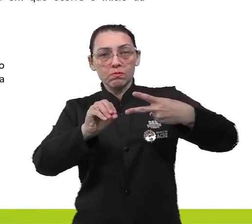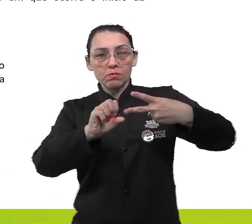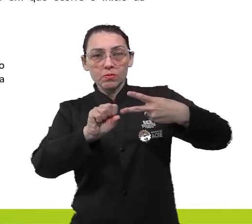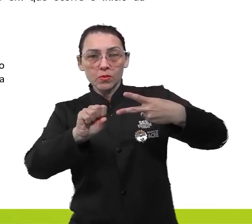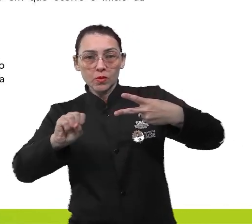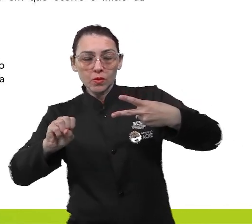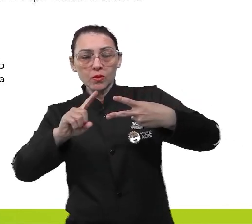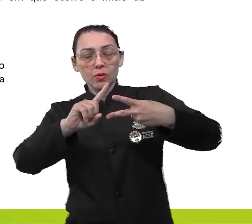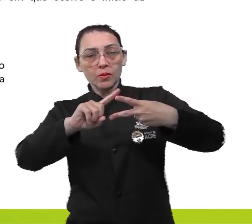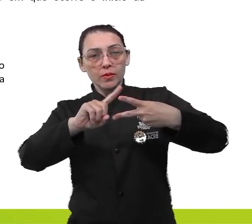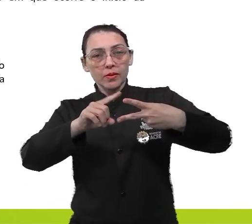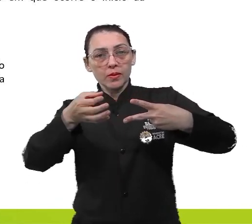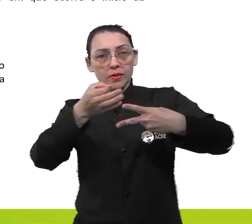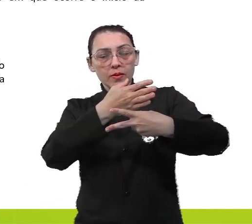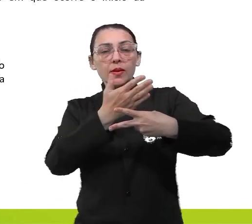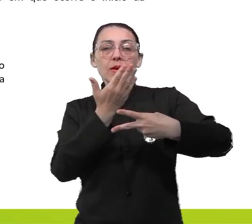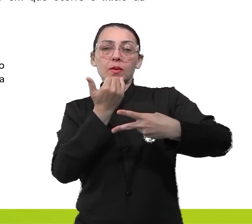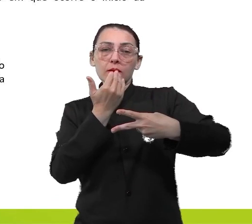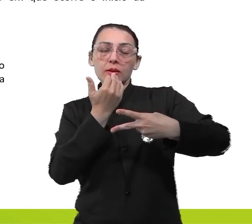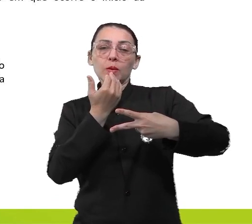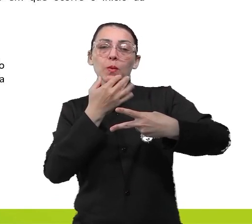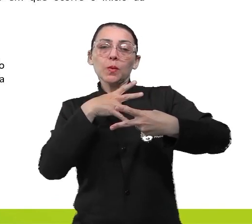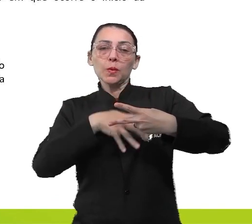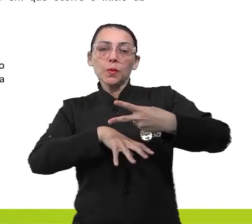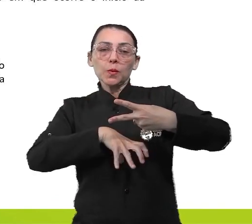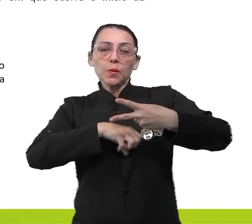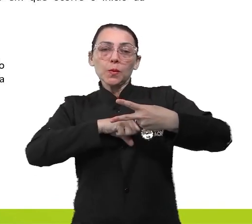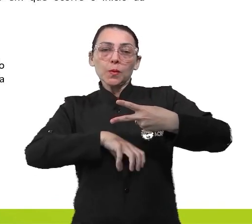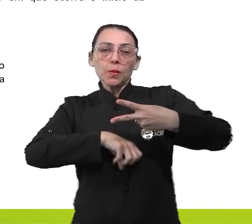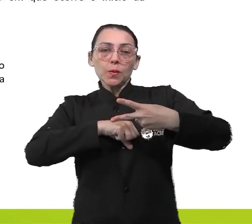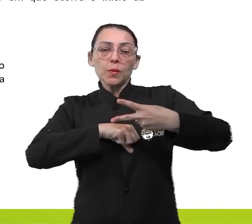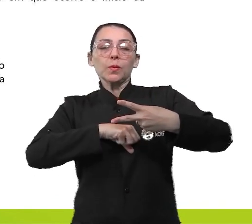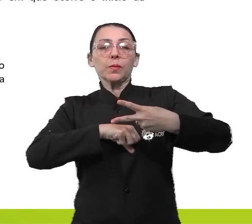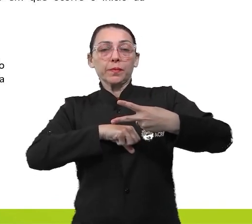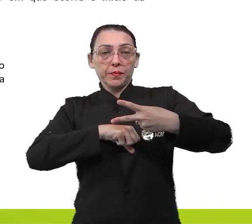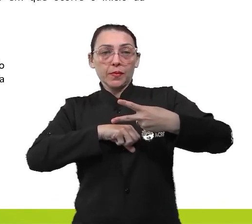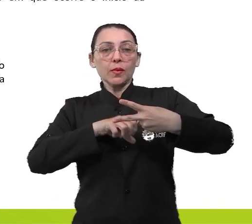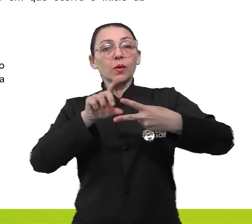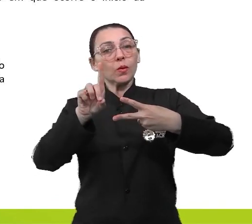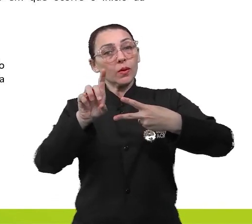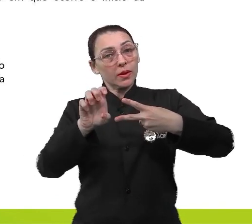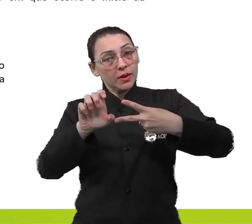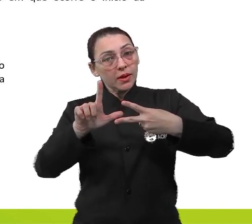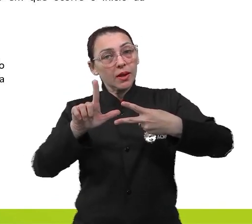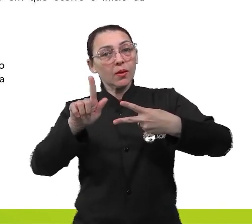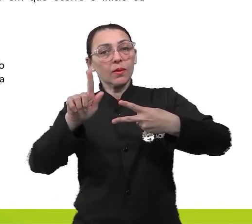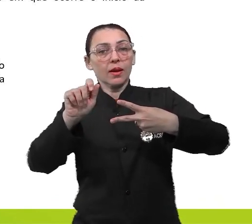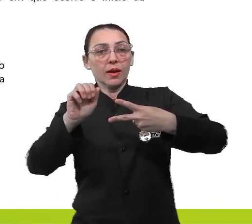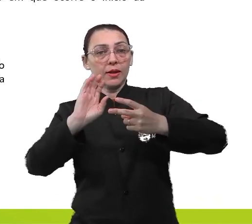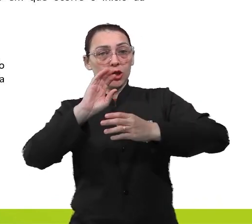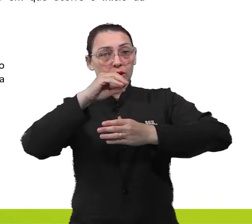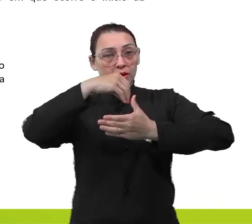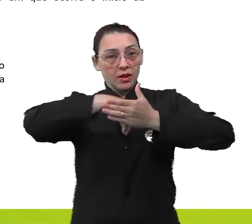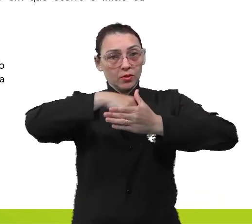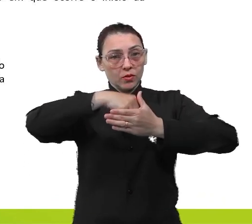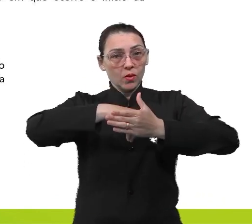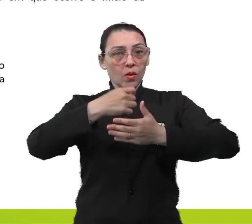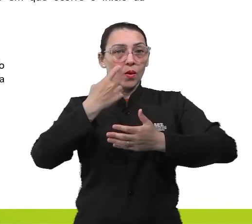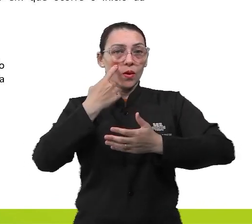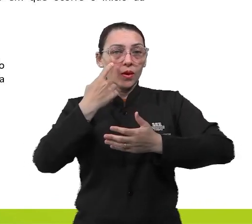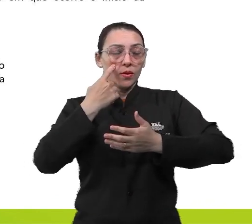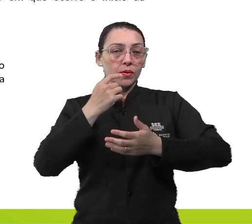ele completa a digestão e absorve a maioria dos nutrientes. O delgado, pessoal, é esse aqui da parte de dentro, tá? Olha só